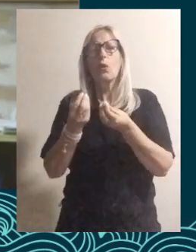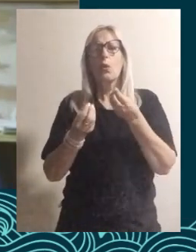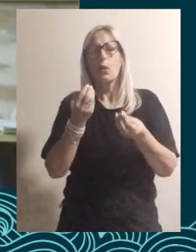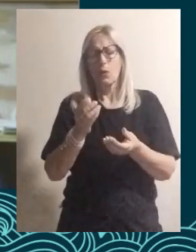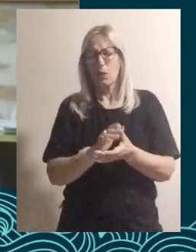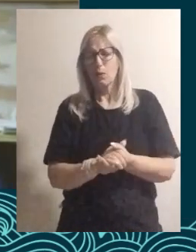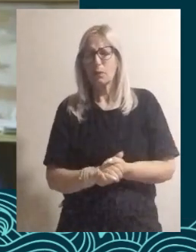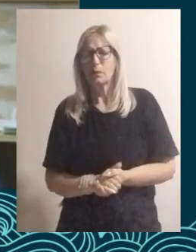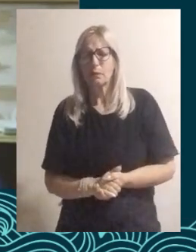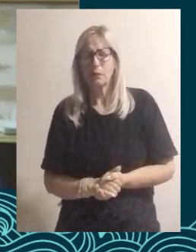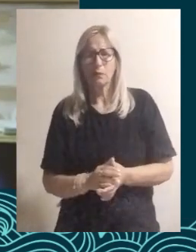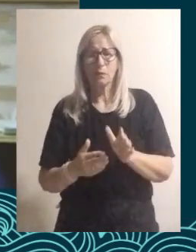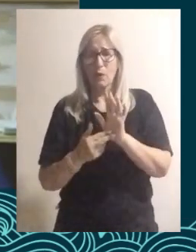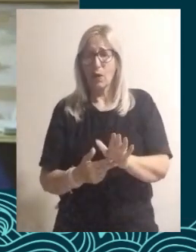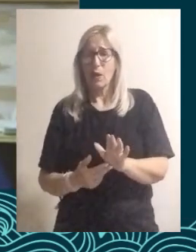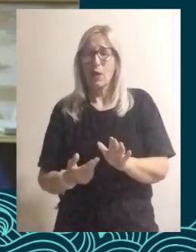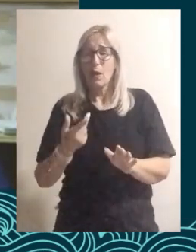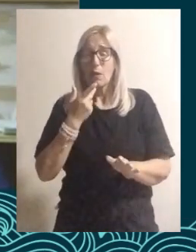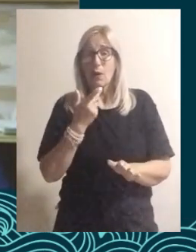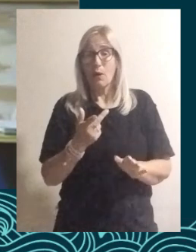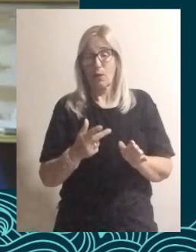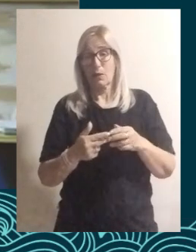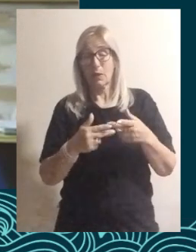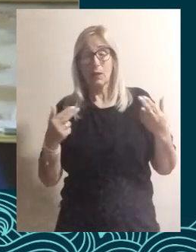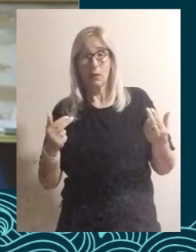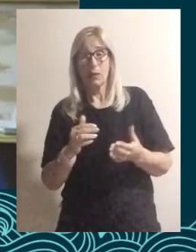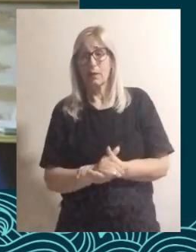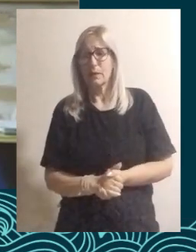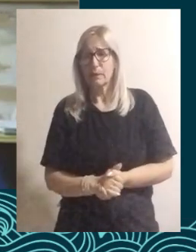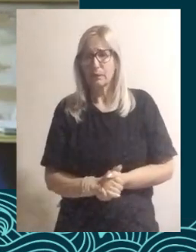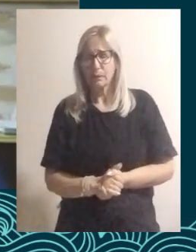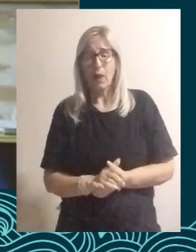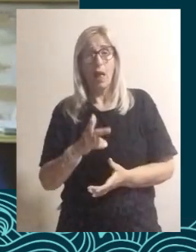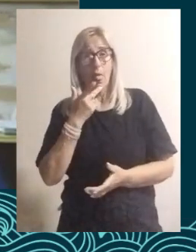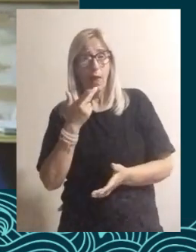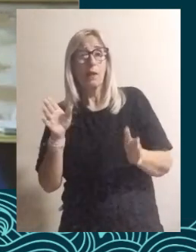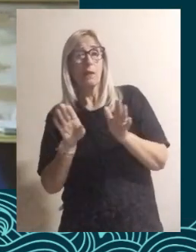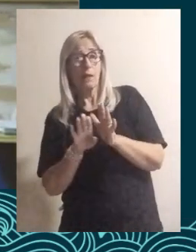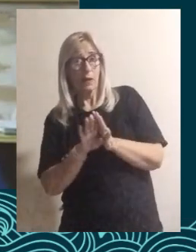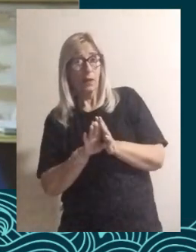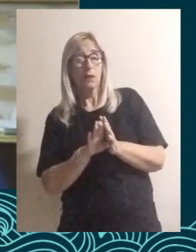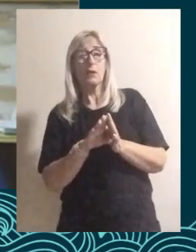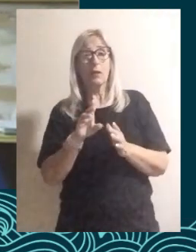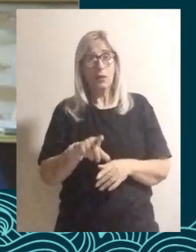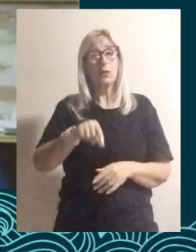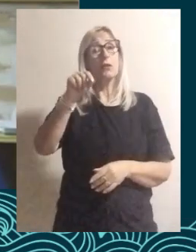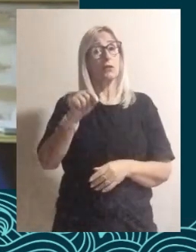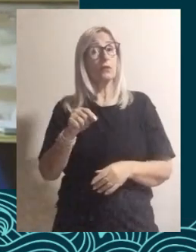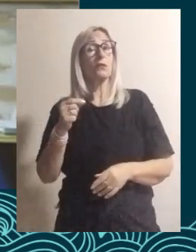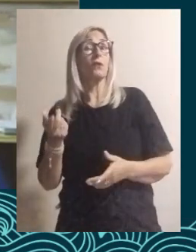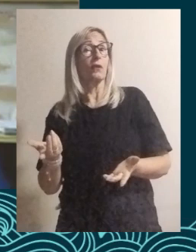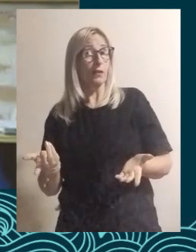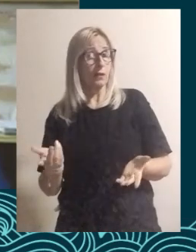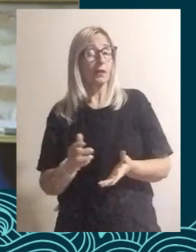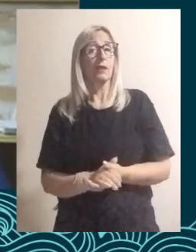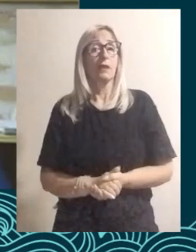sonhos e como é que isso traz você para uma outra realidade, né? Assim, até mesmo de tomadas